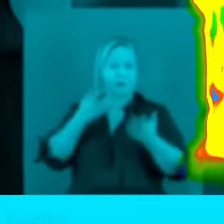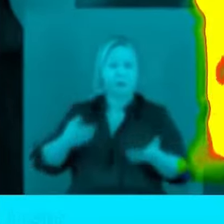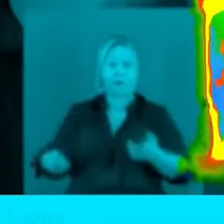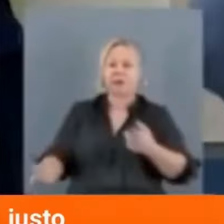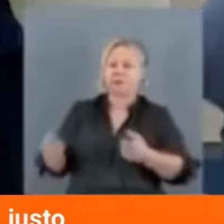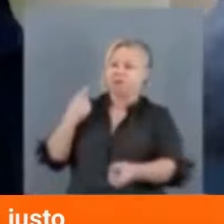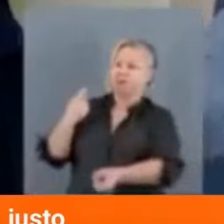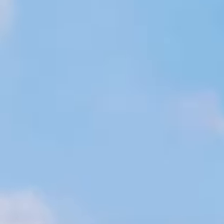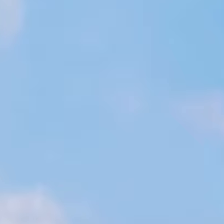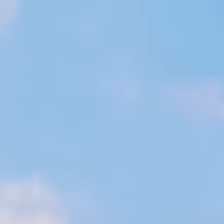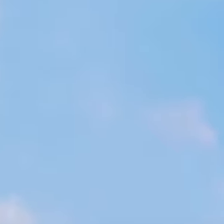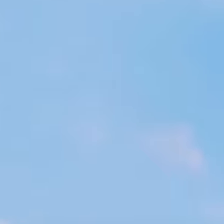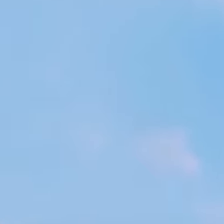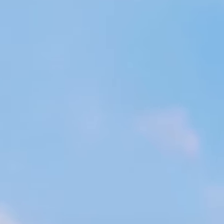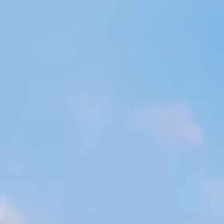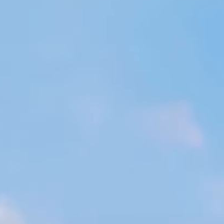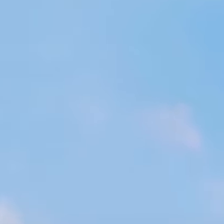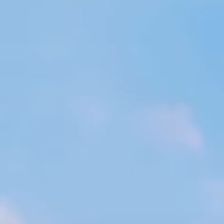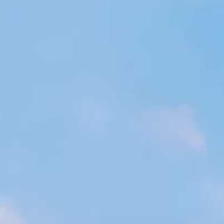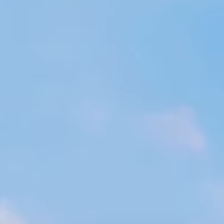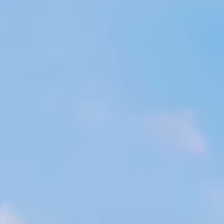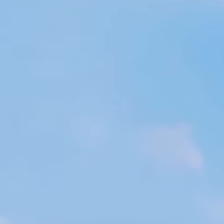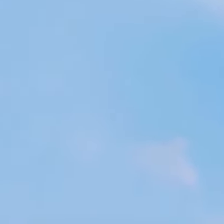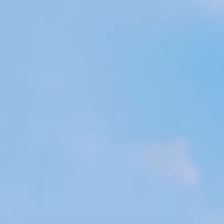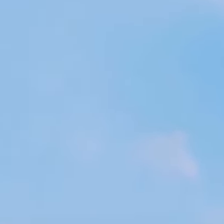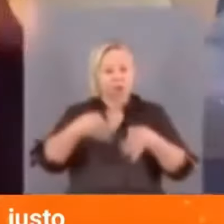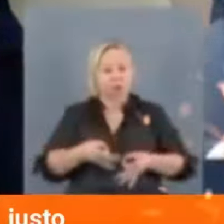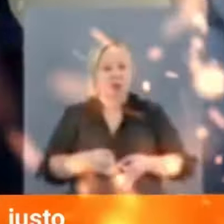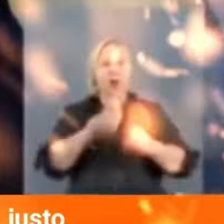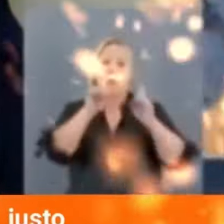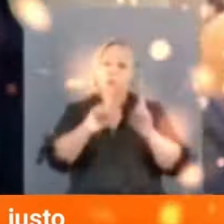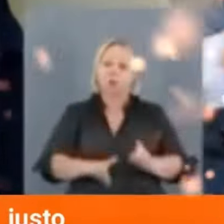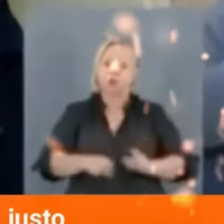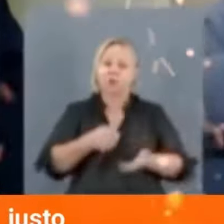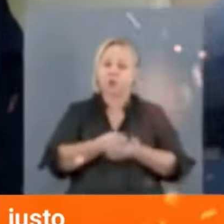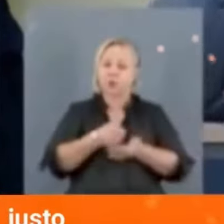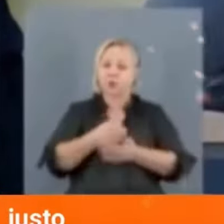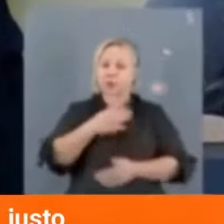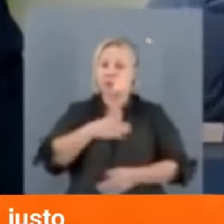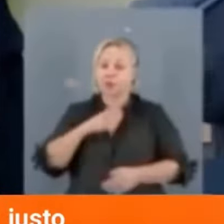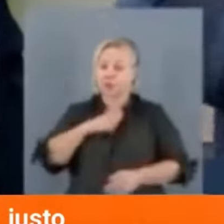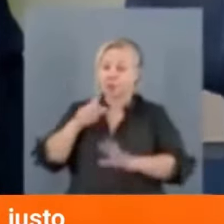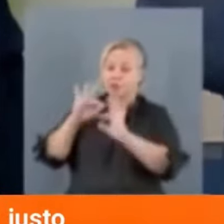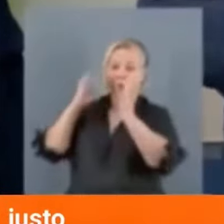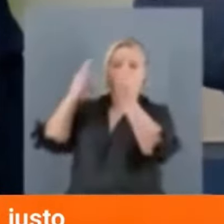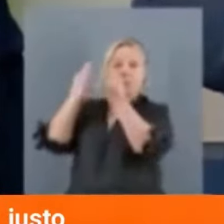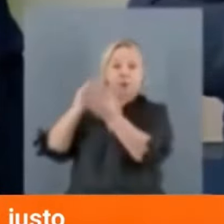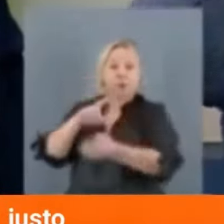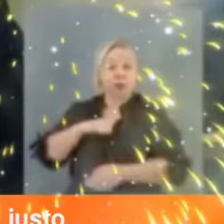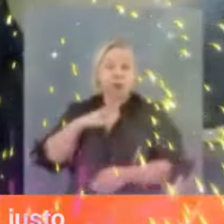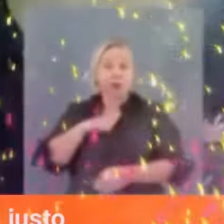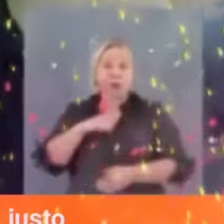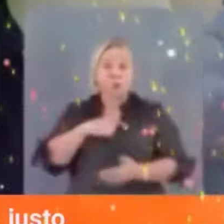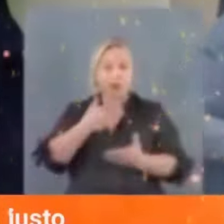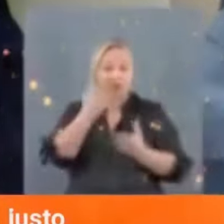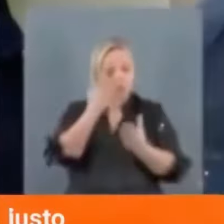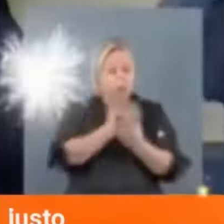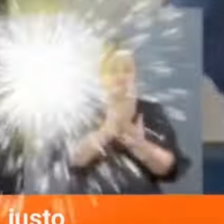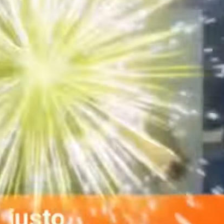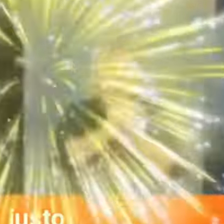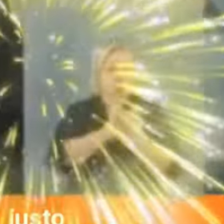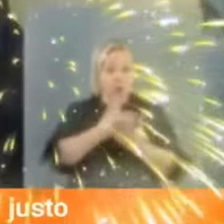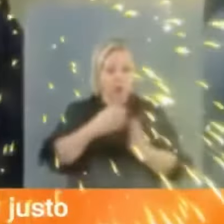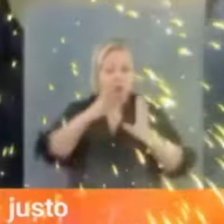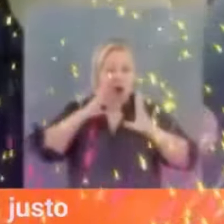decoro parlamentar vai ter a resposta devida. É um direito e uma obrigação minha. Eu tenho família, eu tenho ficha limpa, eu tenho currículo,